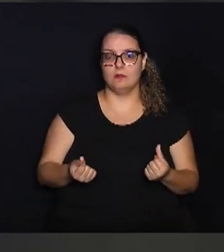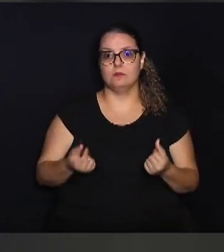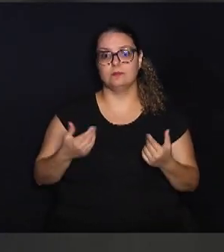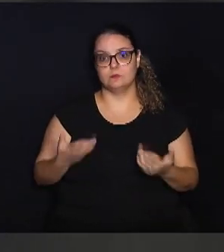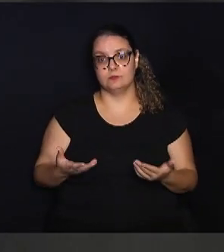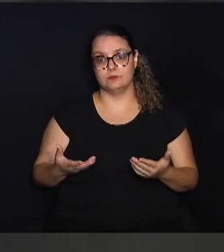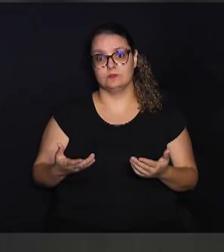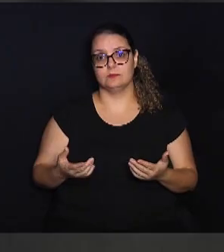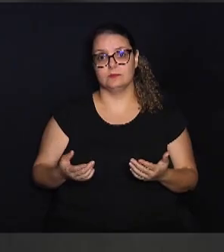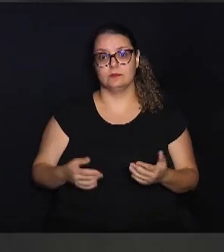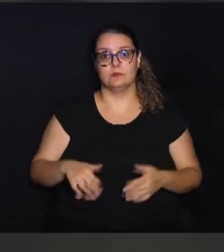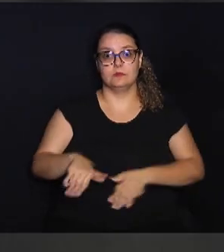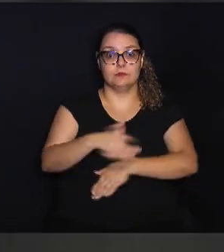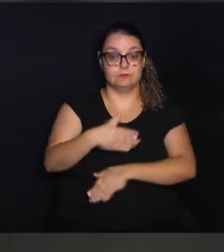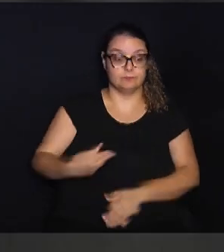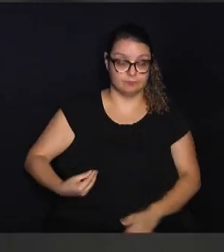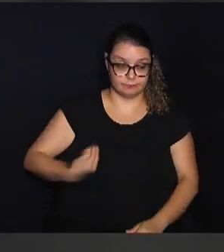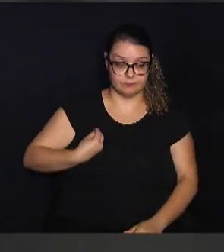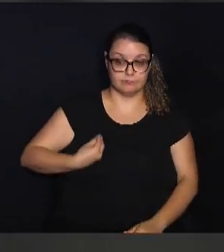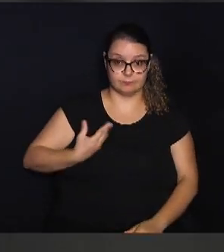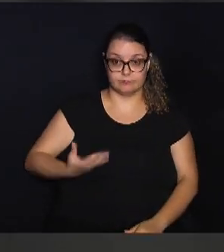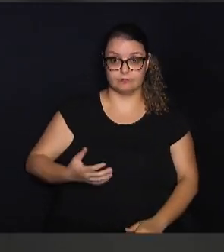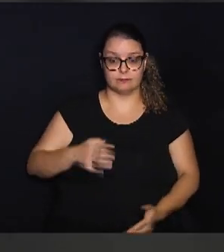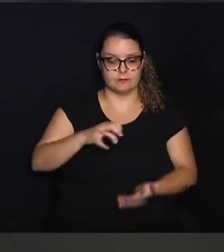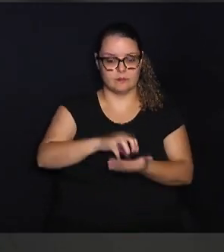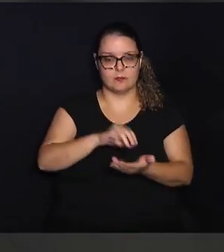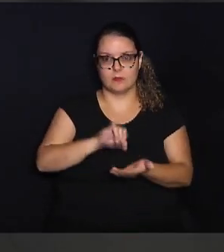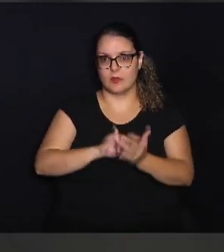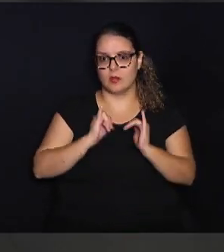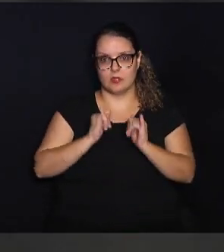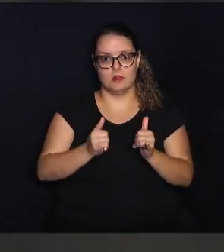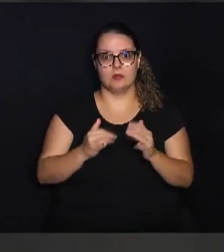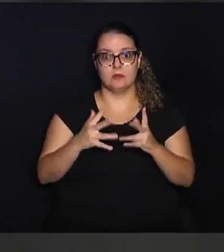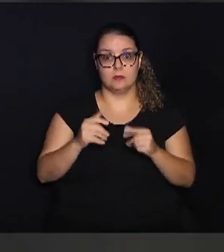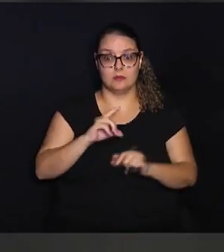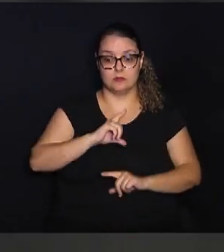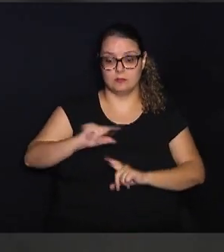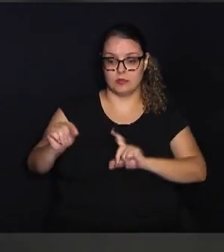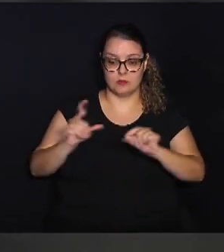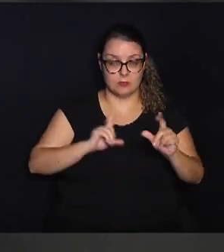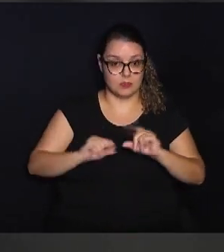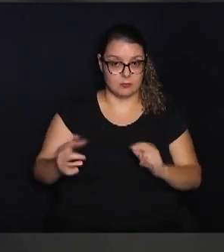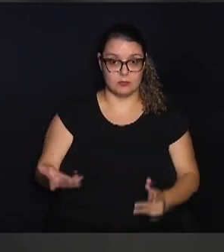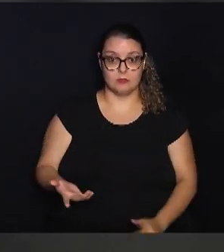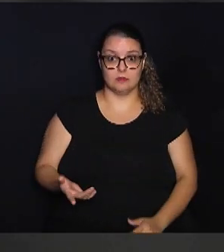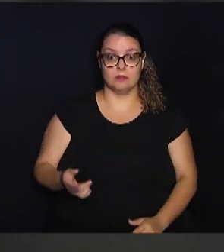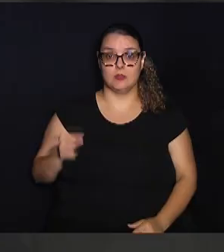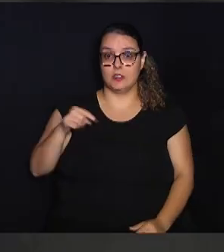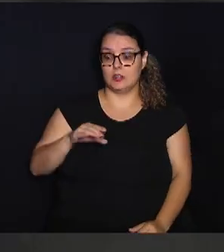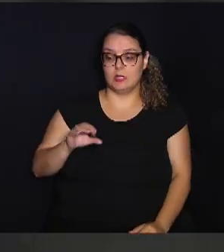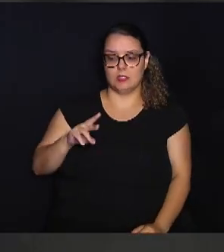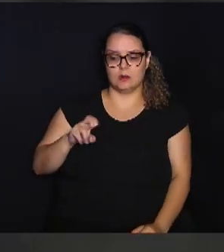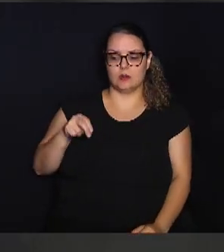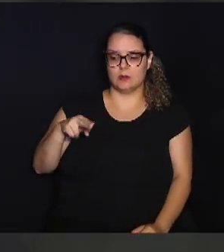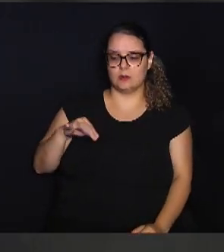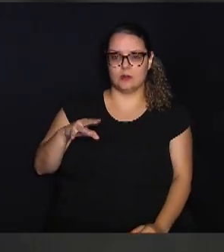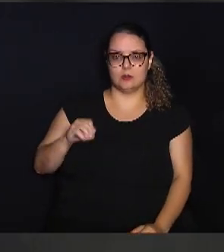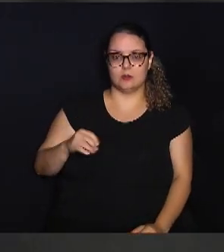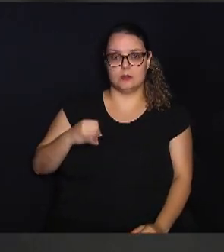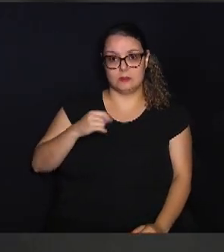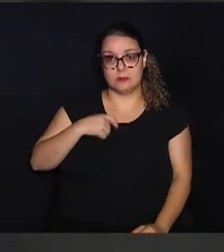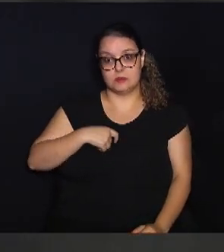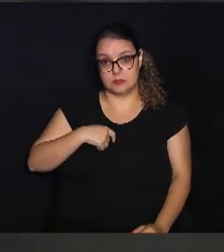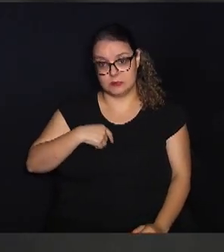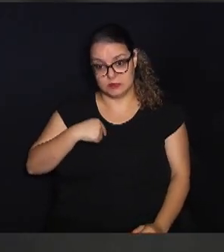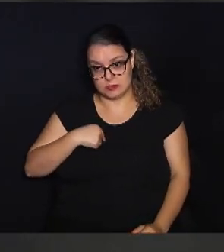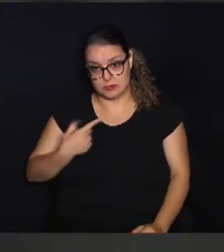da população de rua e o centro abandonado. Todo mundo foi embora do centro. Então, ali é crônico. Eu vejo que, se eu fosse um médico, né, eu vejo